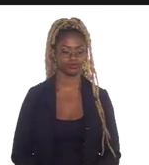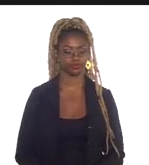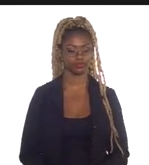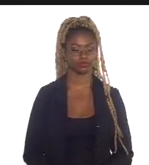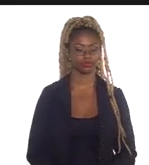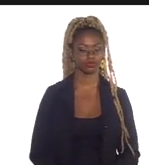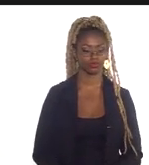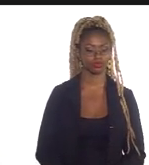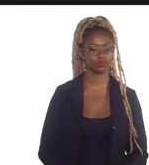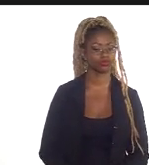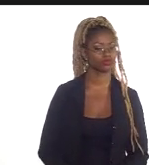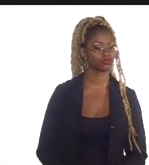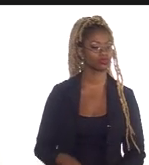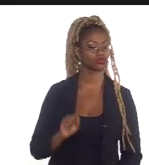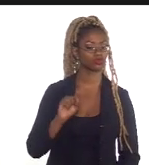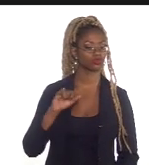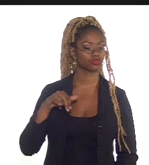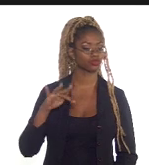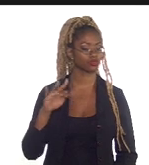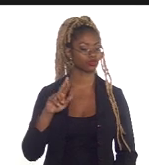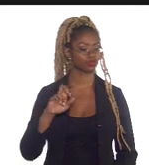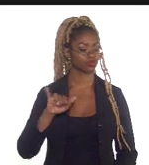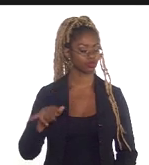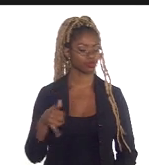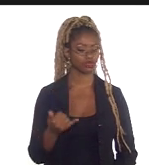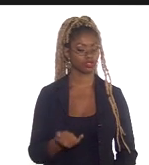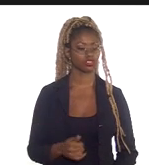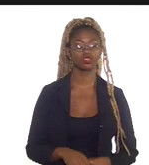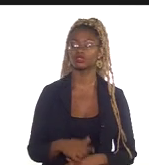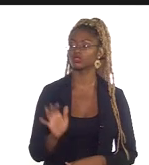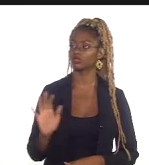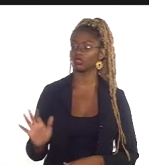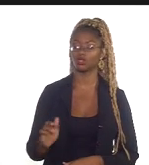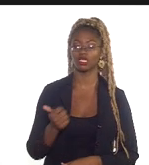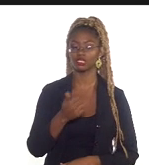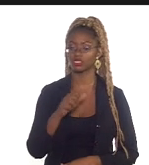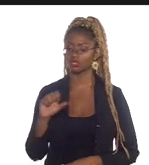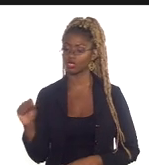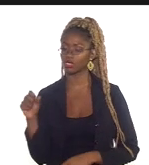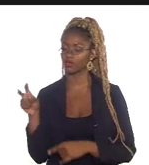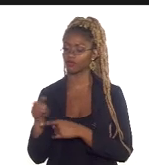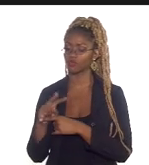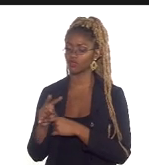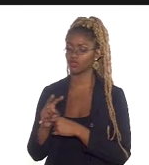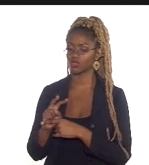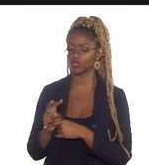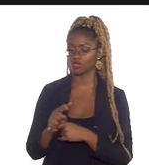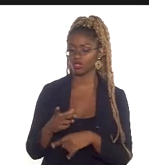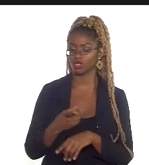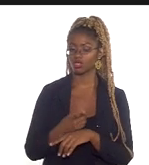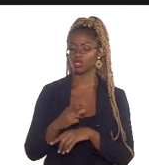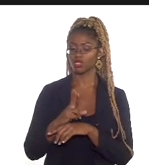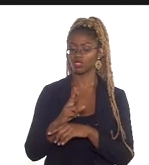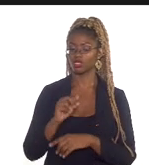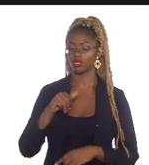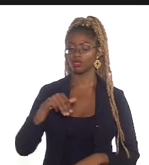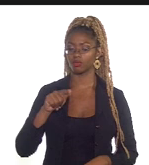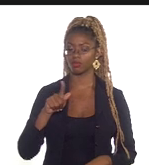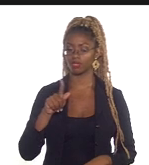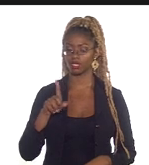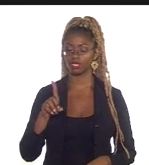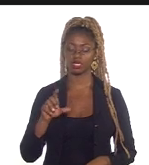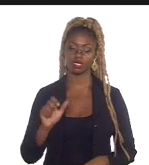Cifred está congelado. Assessoria Fiscal, doutor Mauro Osório e doutora Magda